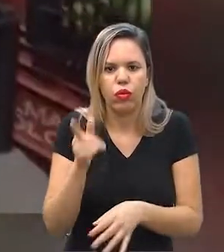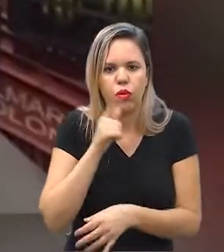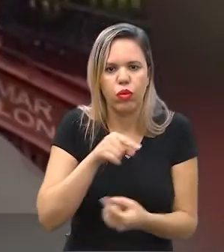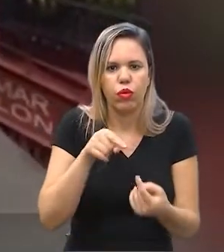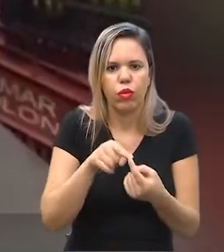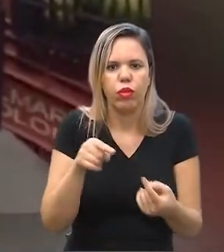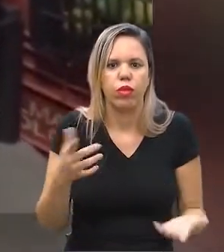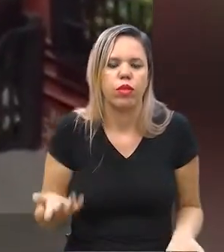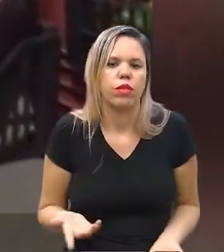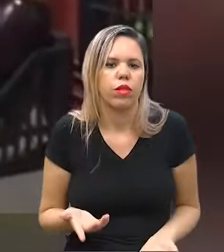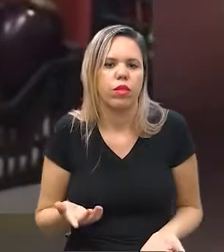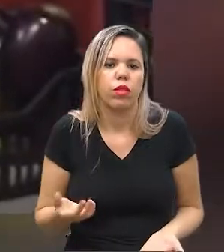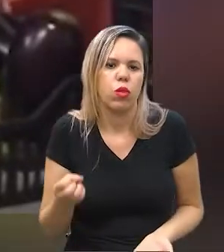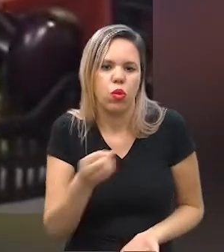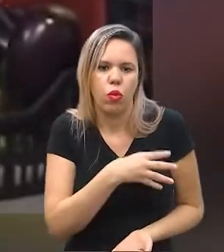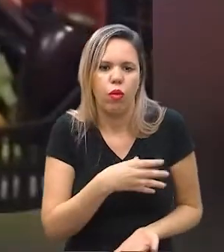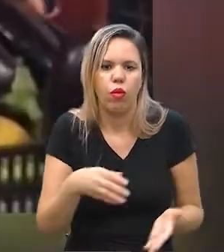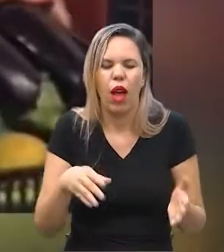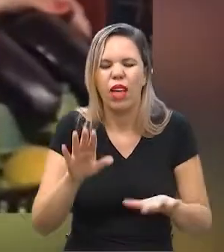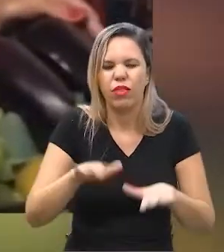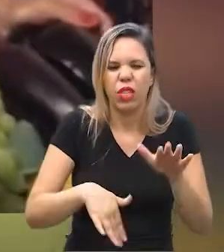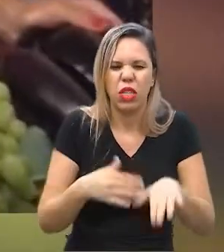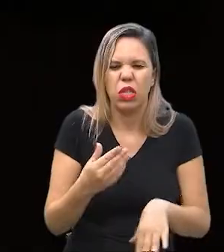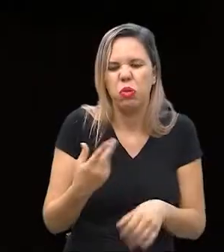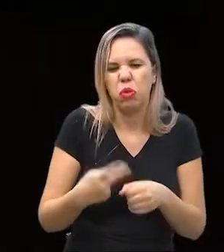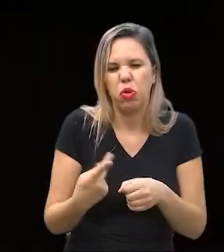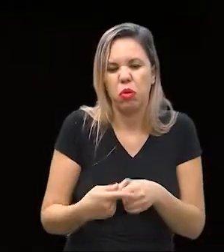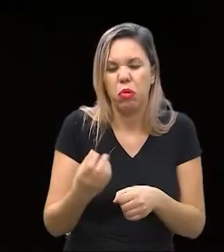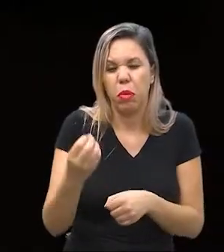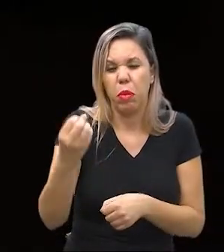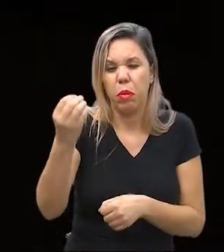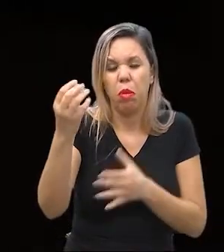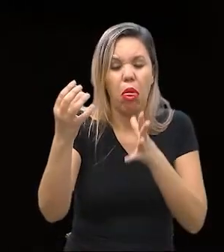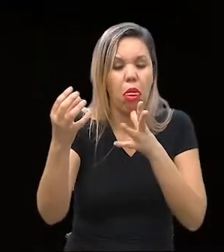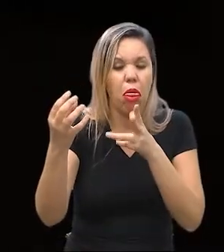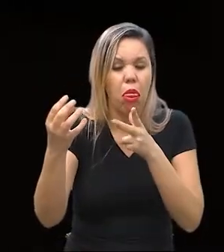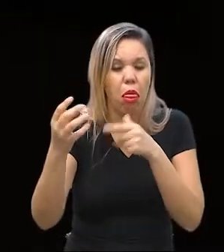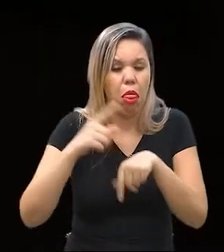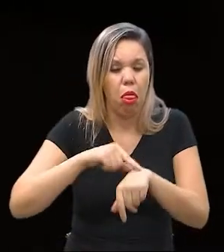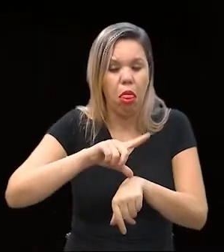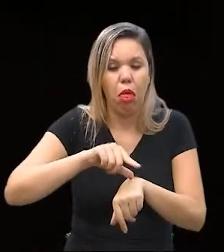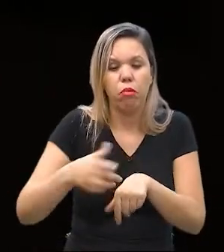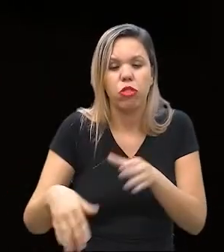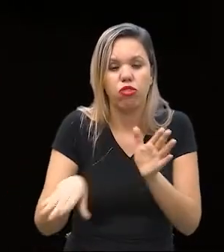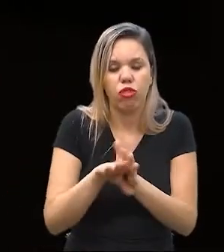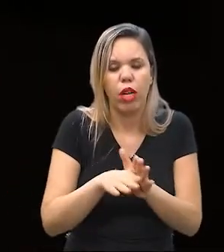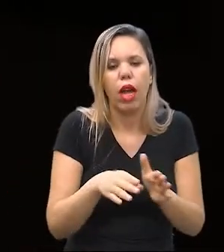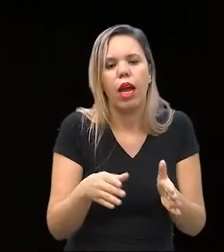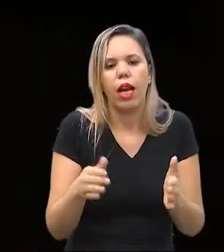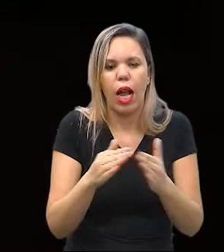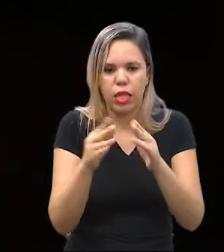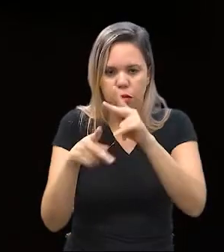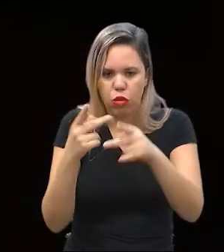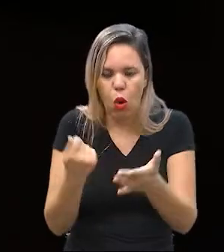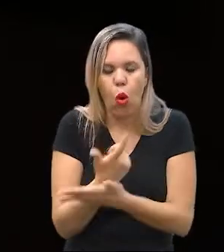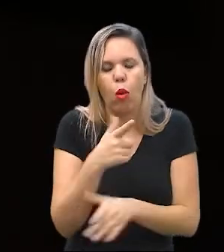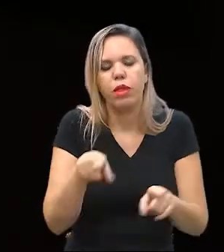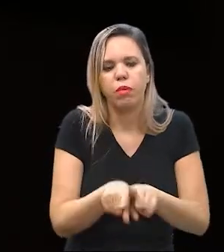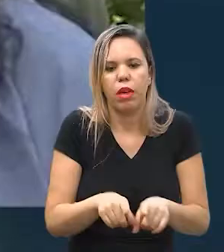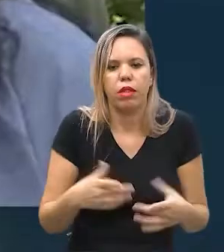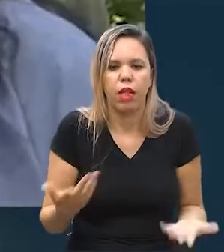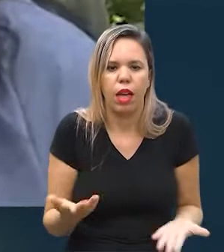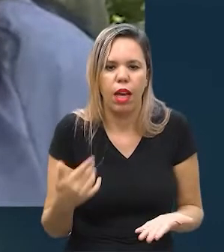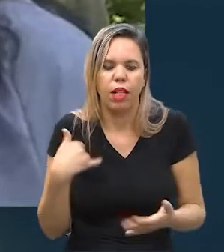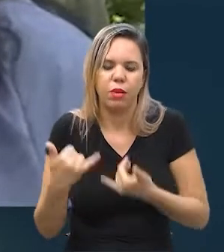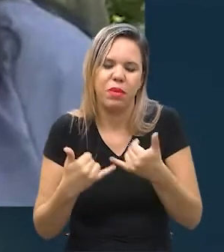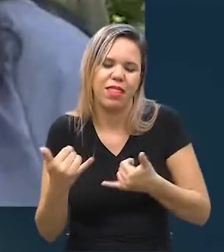nessas grandes redes, que o produto viaja muito tempo para chegar na mesa do consumidor. Então, a gente até brinca que quando a gente faz a